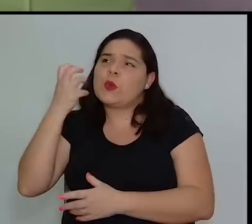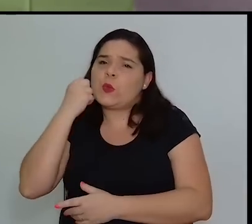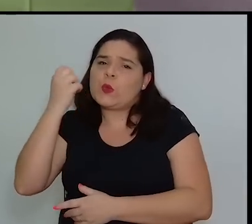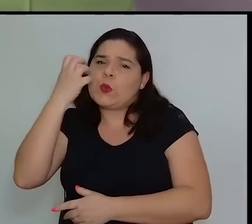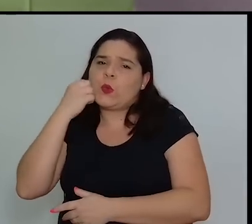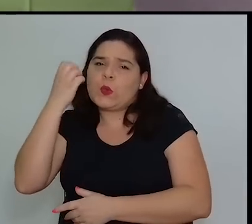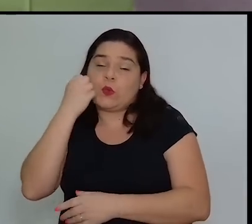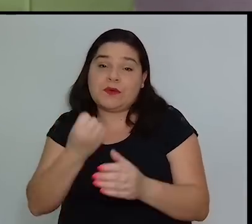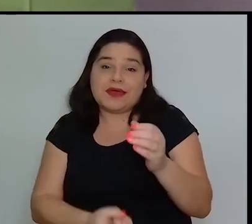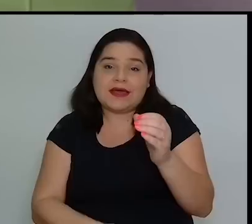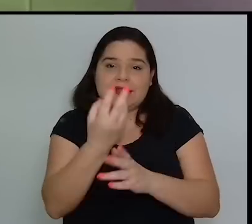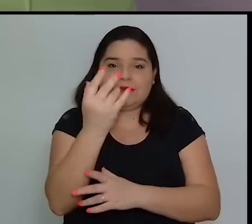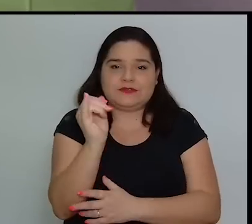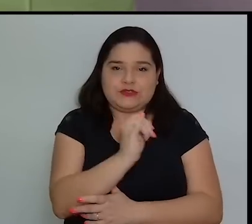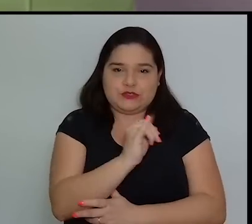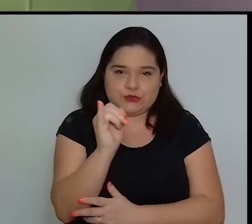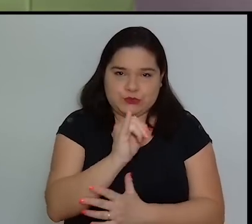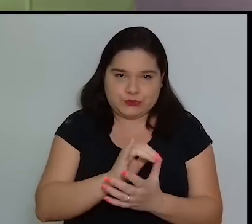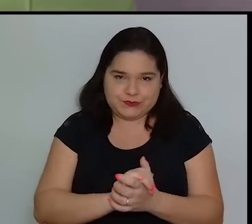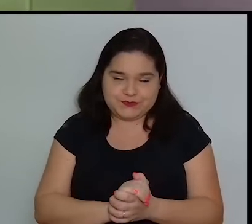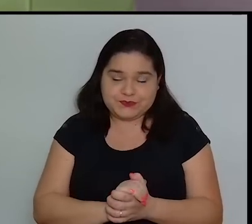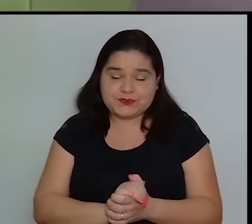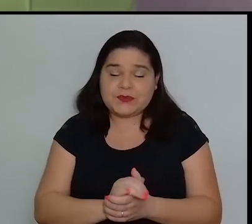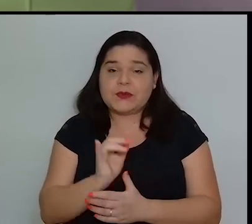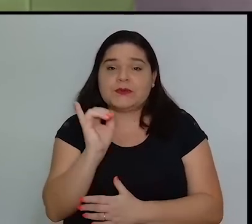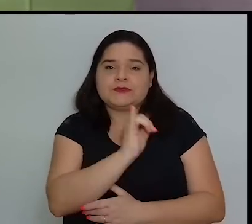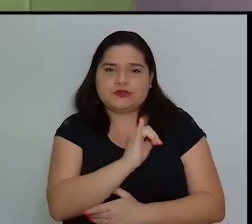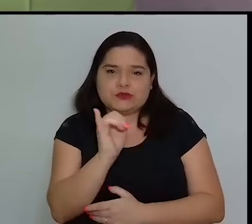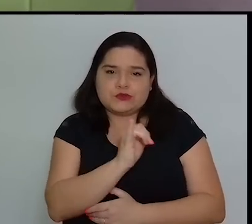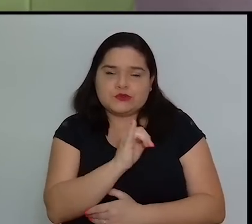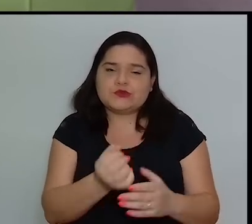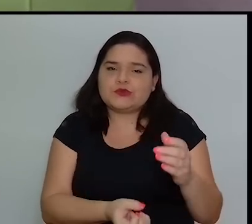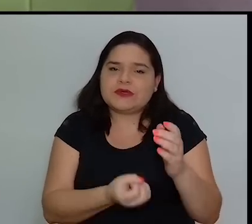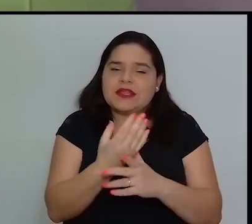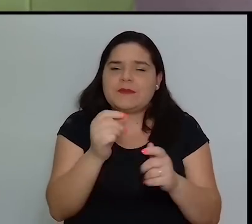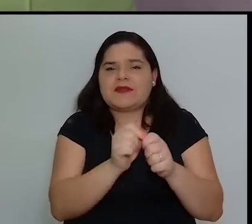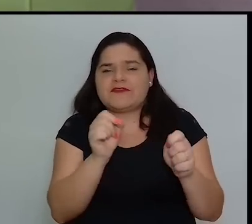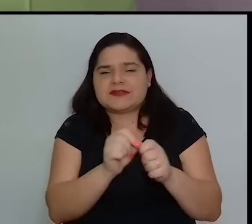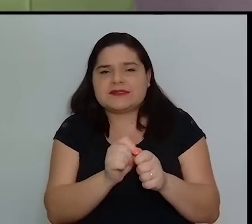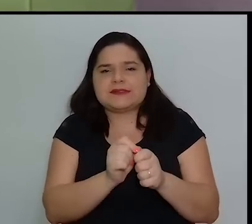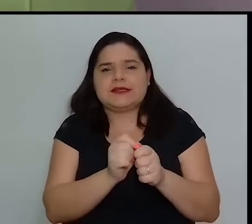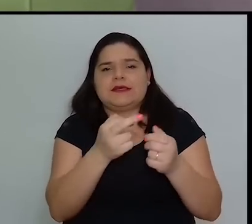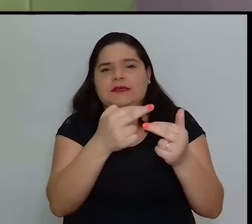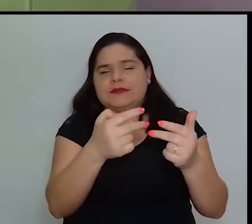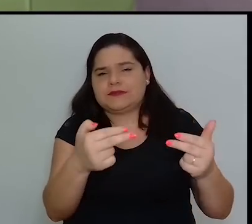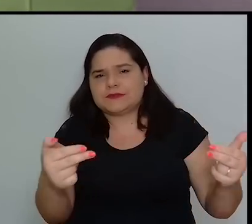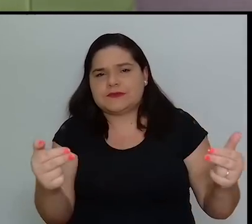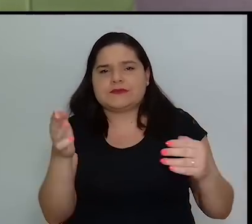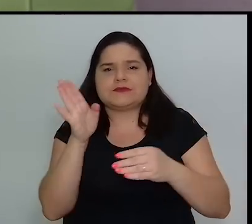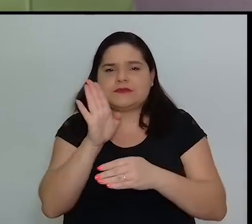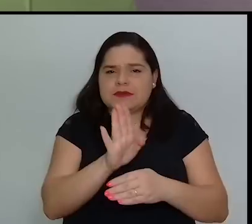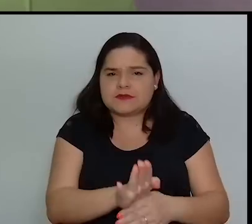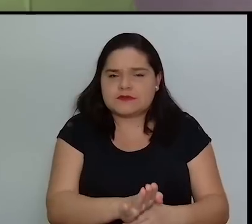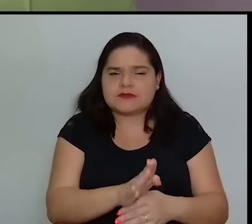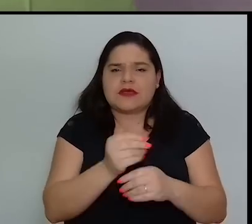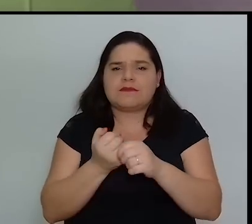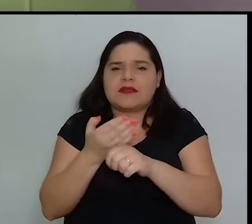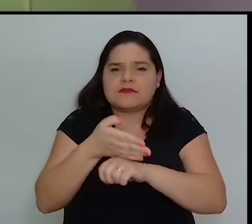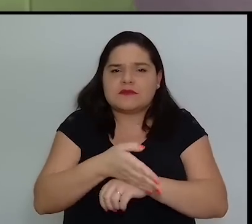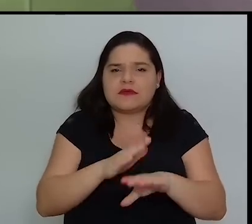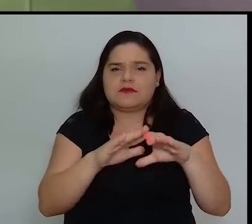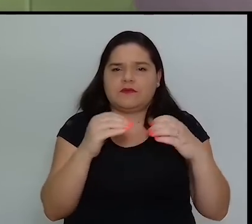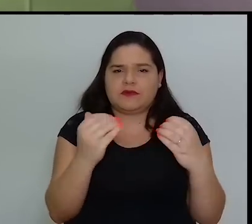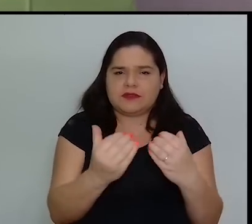montou um instituto um instituto para fazer as suas ações para entrar em comunidade e